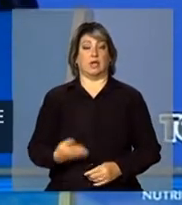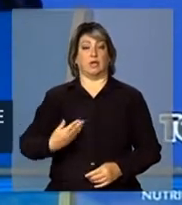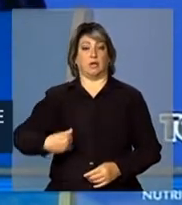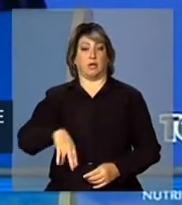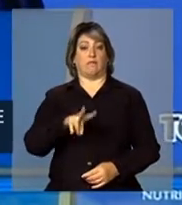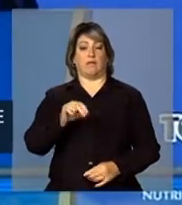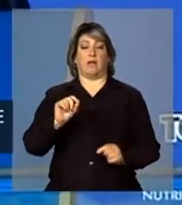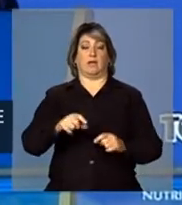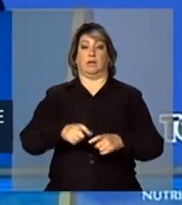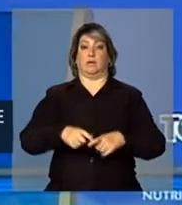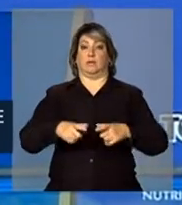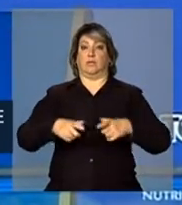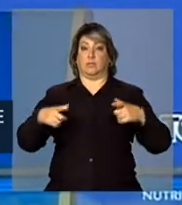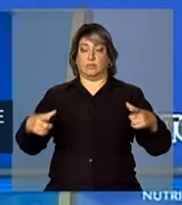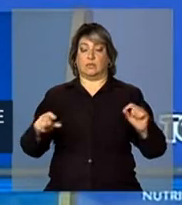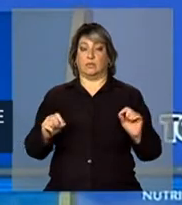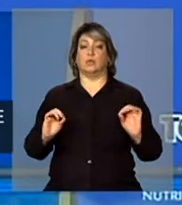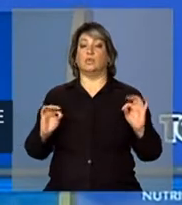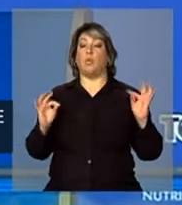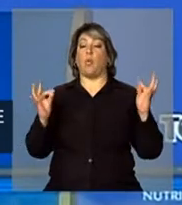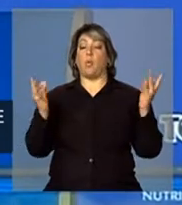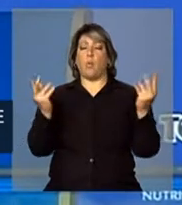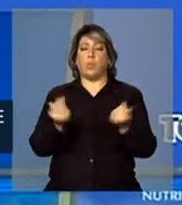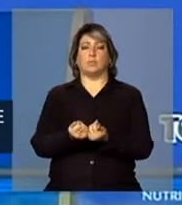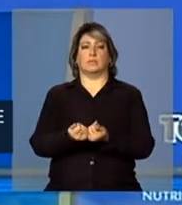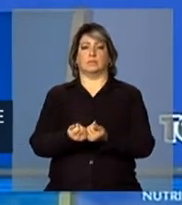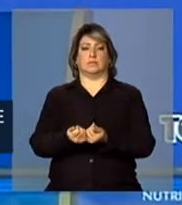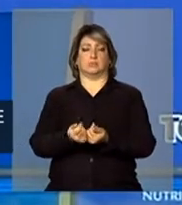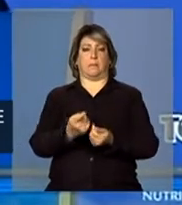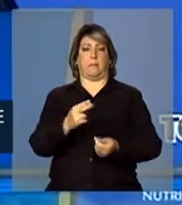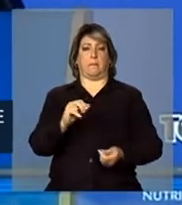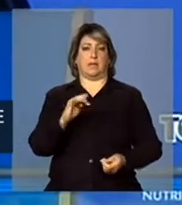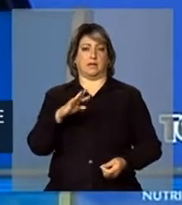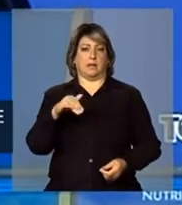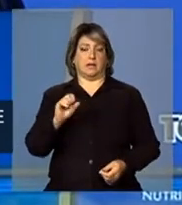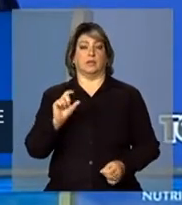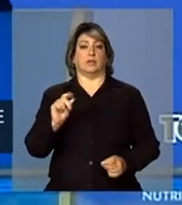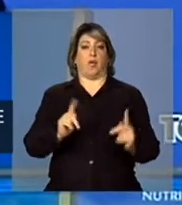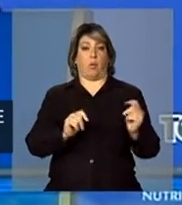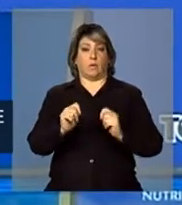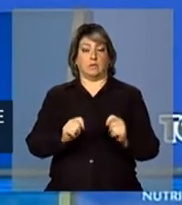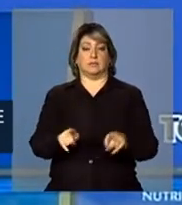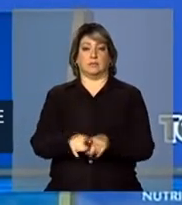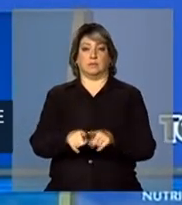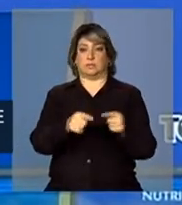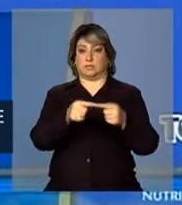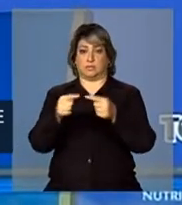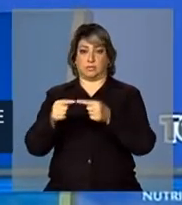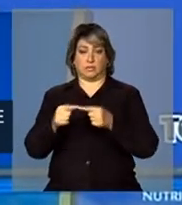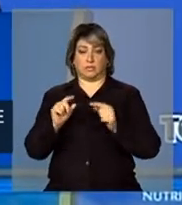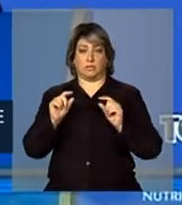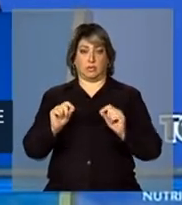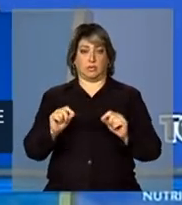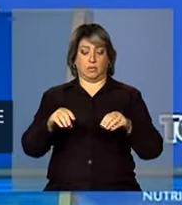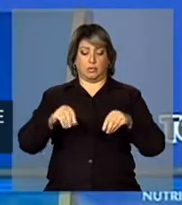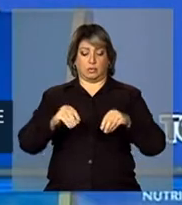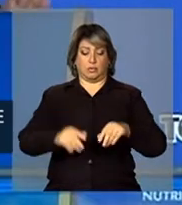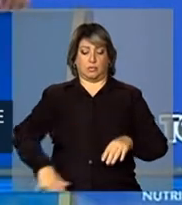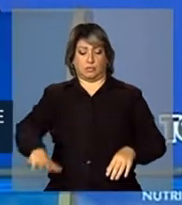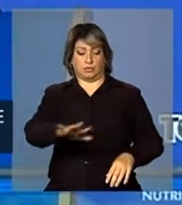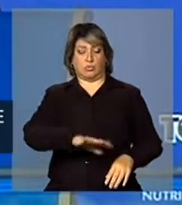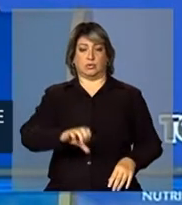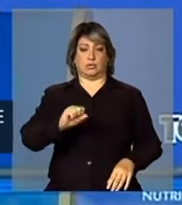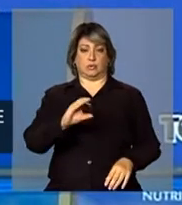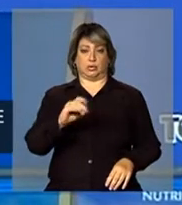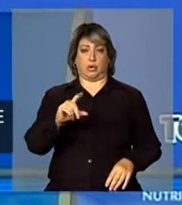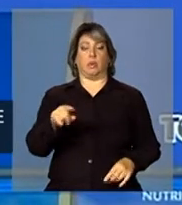ampliar todas as práticas de conservação e de adequação do solo ligado a um